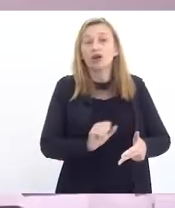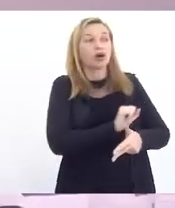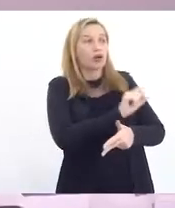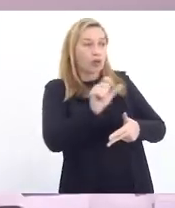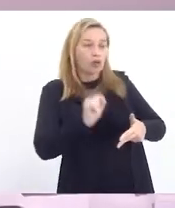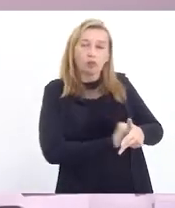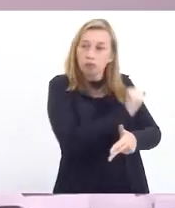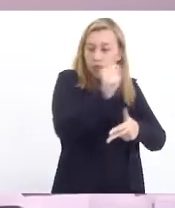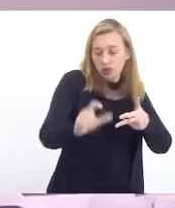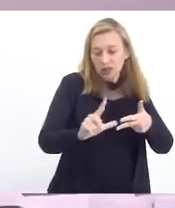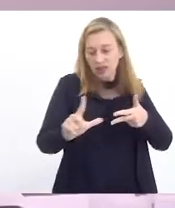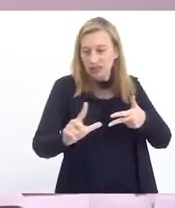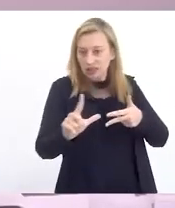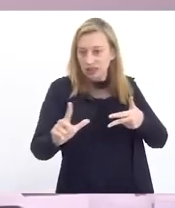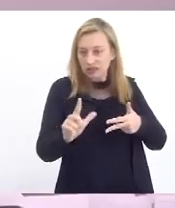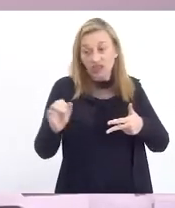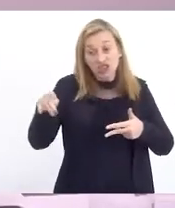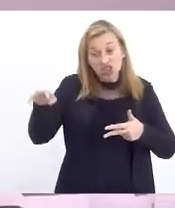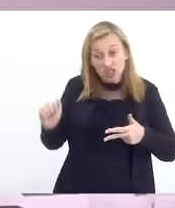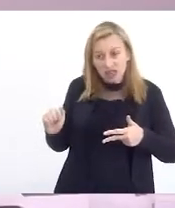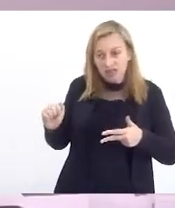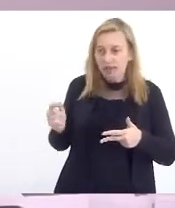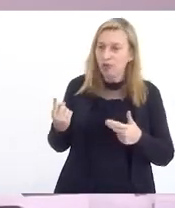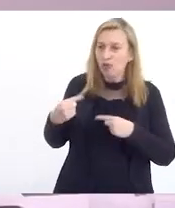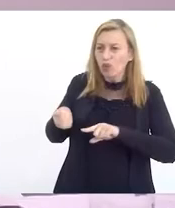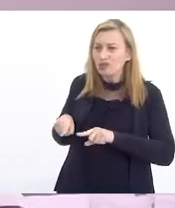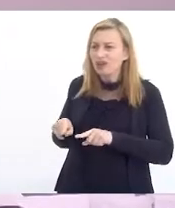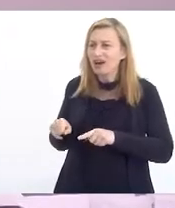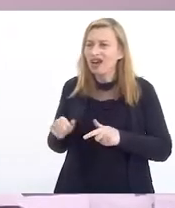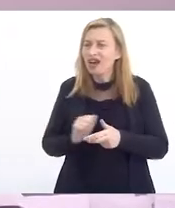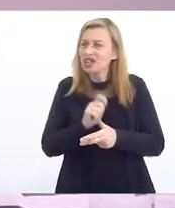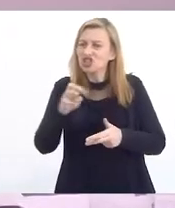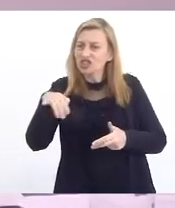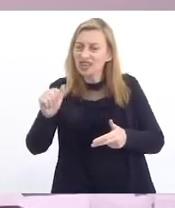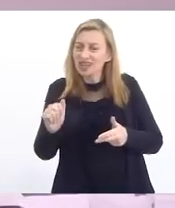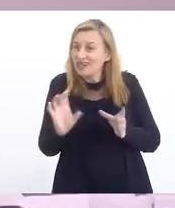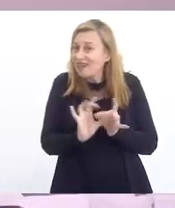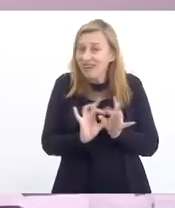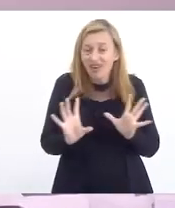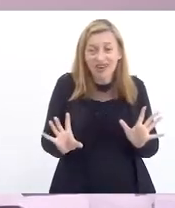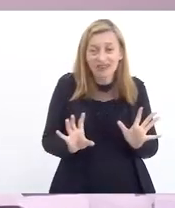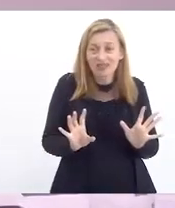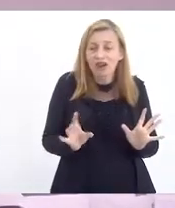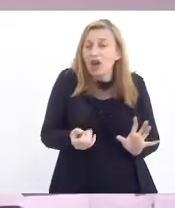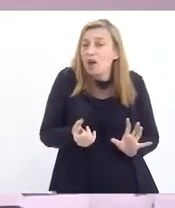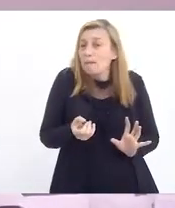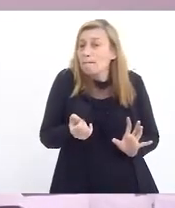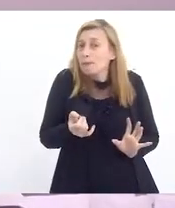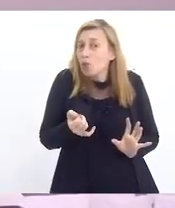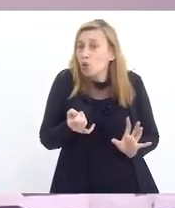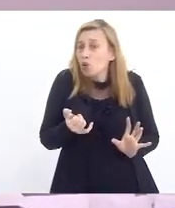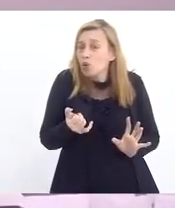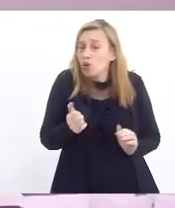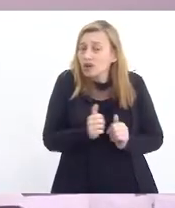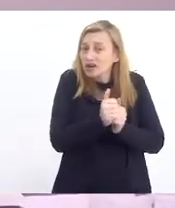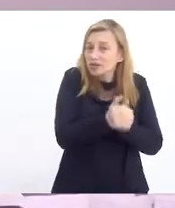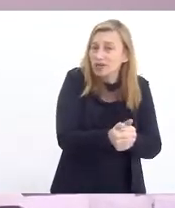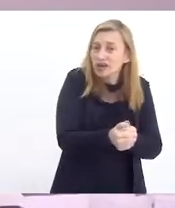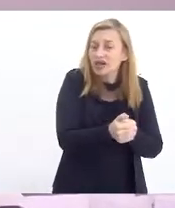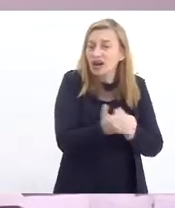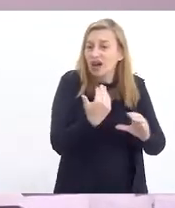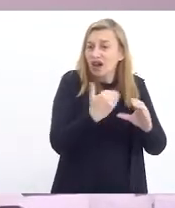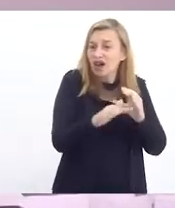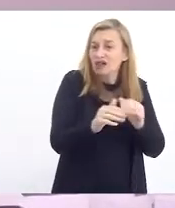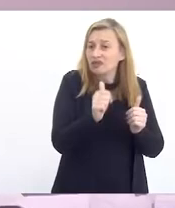Legislativo e a Genersa. Pelo contrário, a Genersa era uma agência praticamente autônoma. E pouco se encaminhava à Assembleia